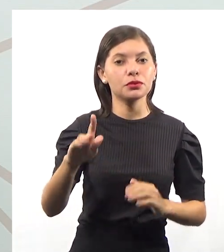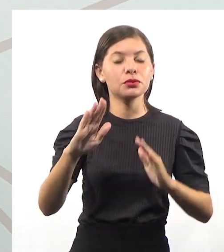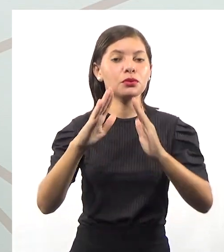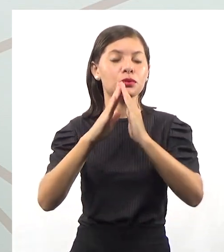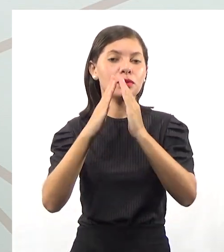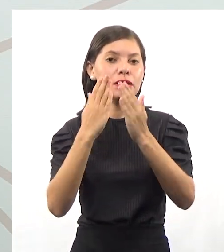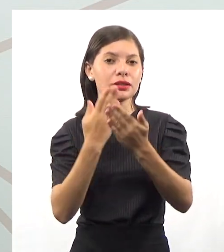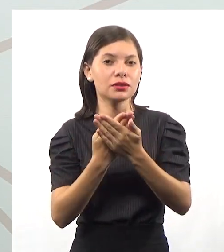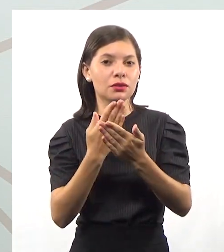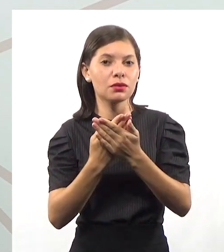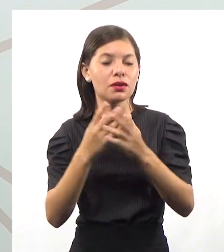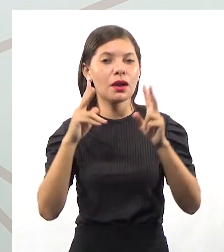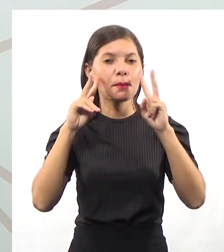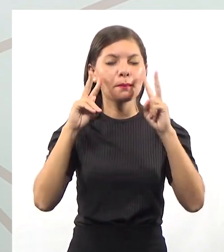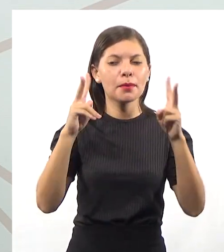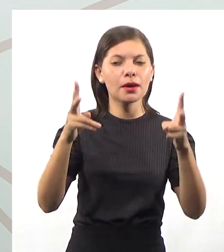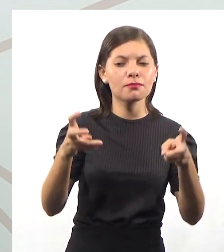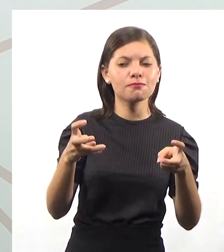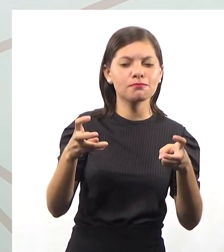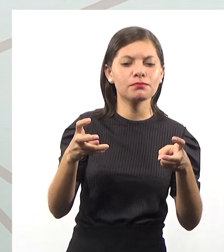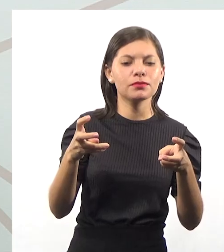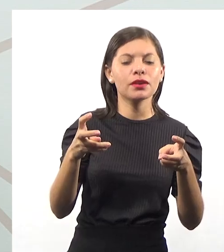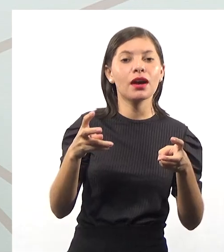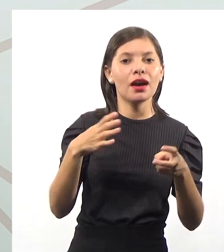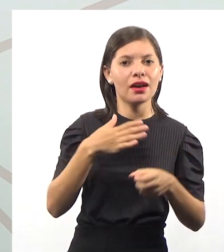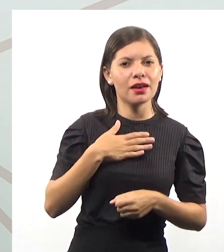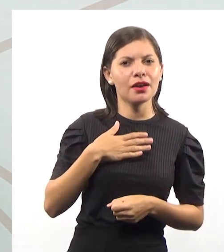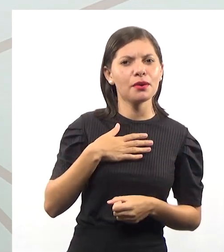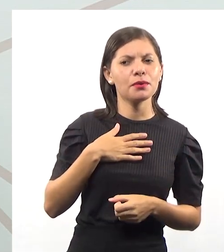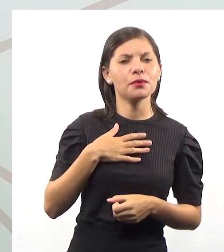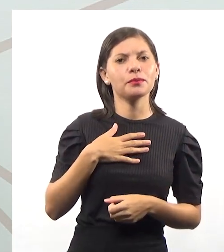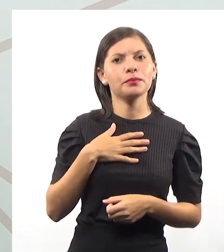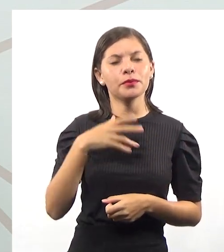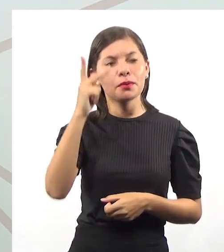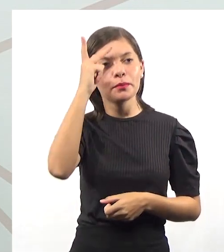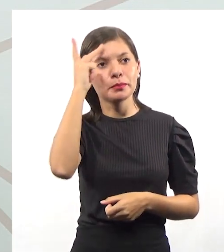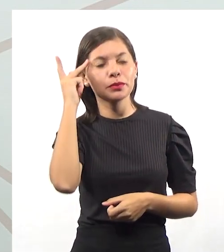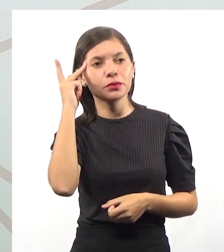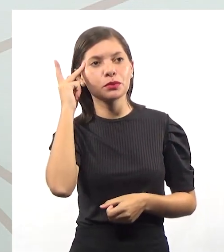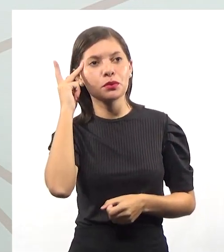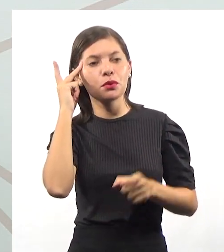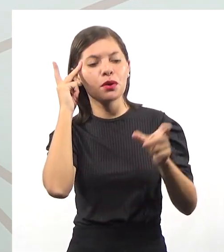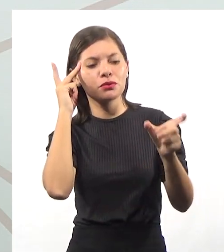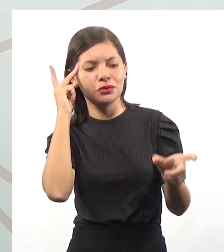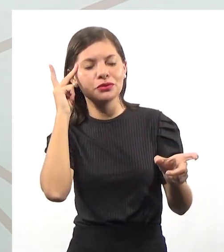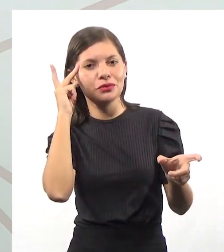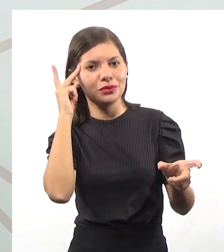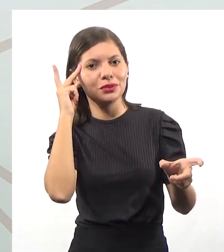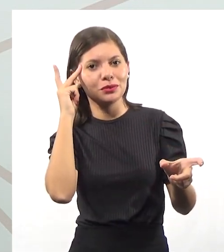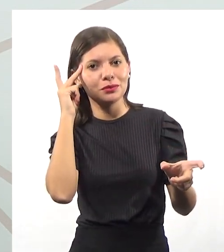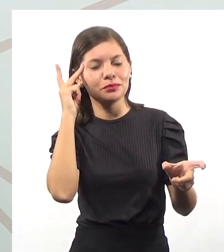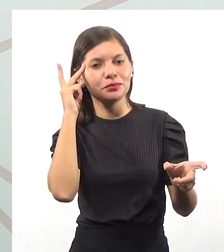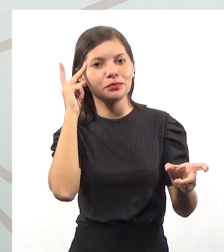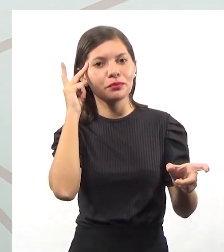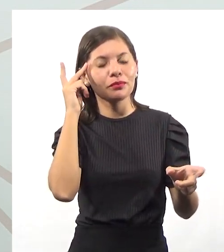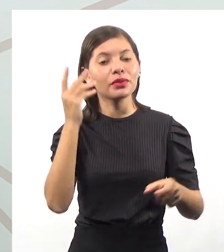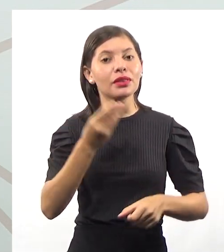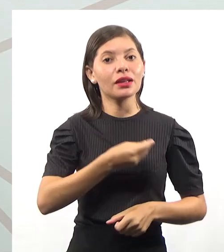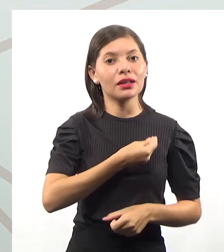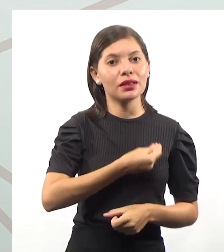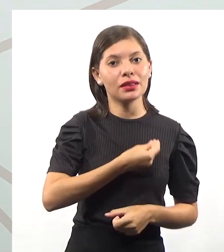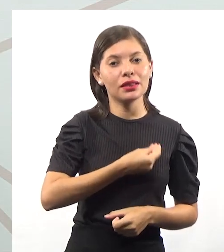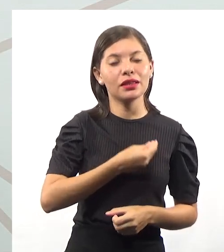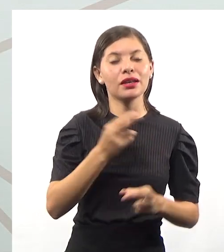escola, percebendo que ele é um indivíduo, é um sujeito, mas que ele só existe em relação